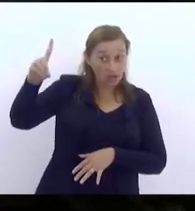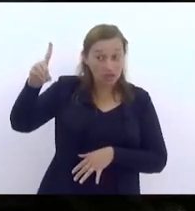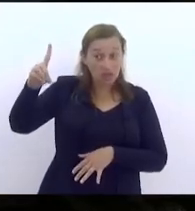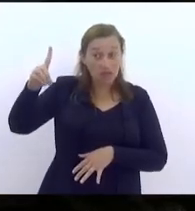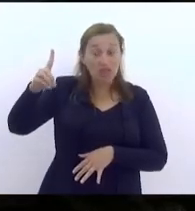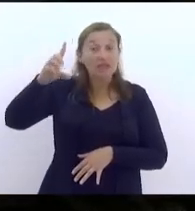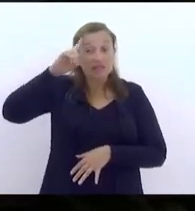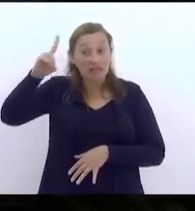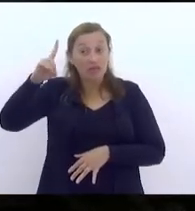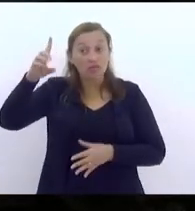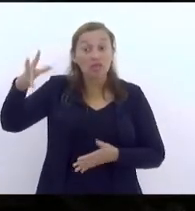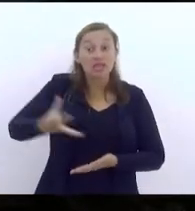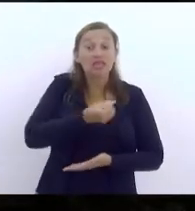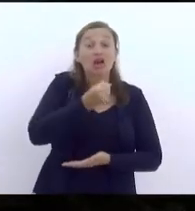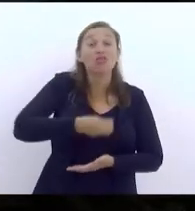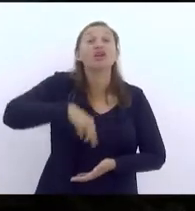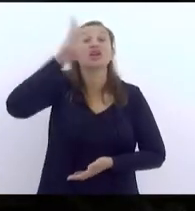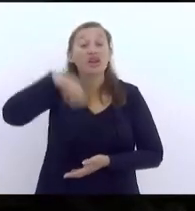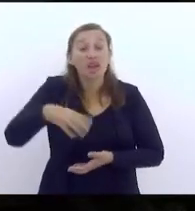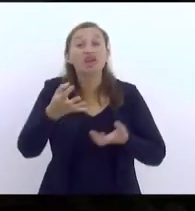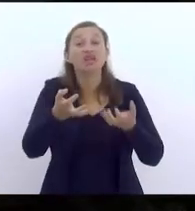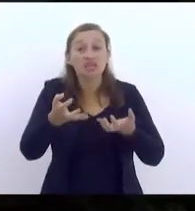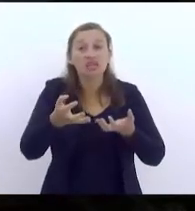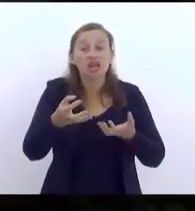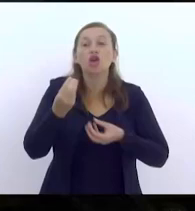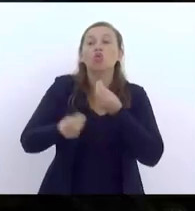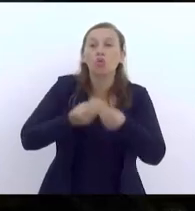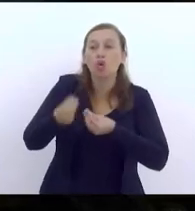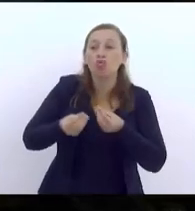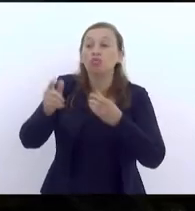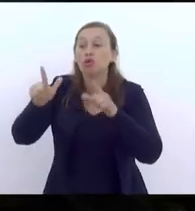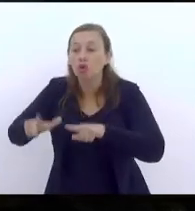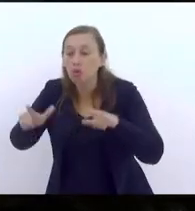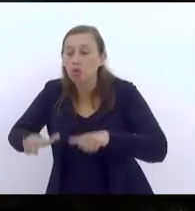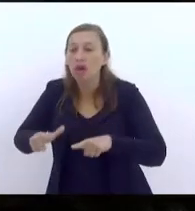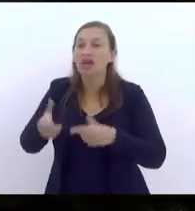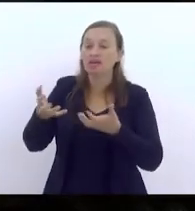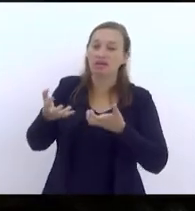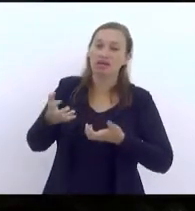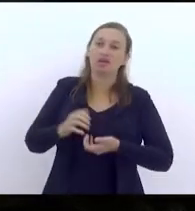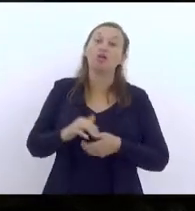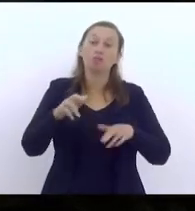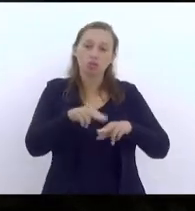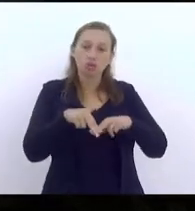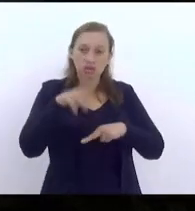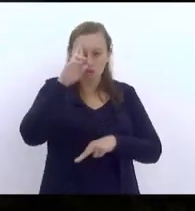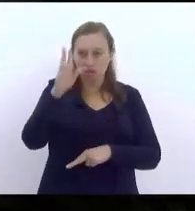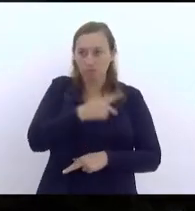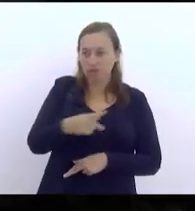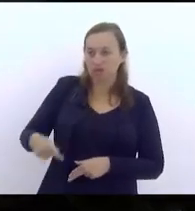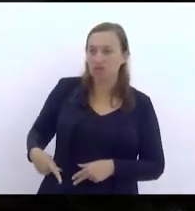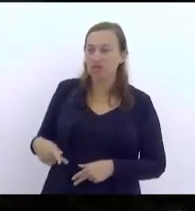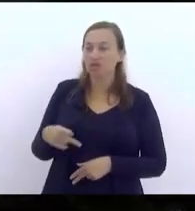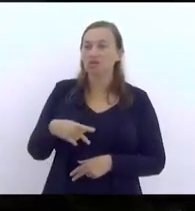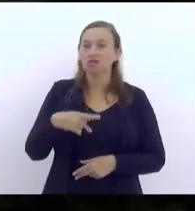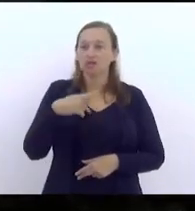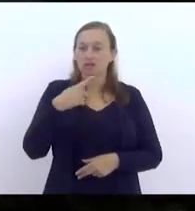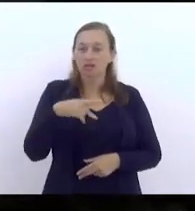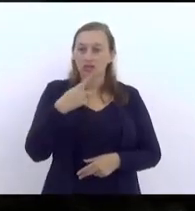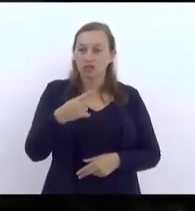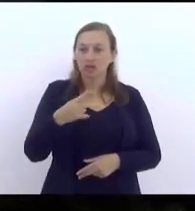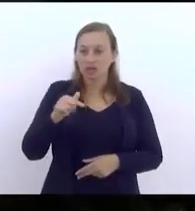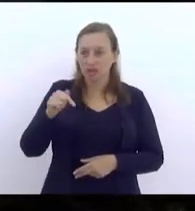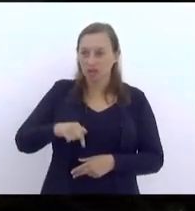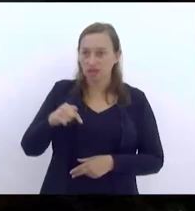quem quiser, como quiser e aonde quiser. Por isso, senhor presidente, estou aqui agora, depois da minha